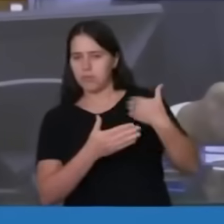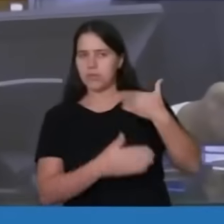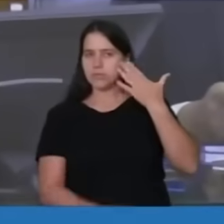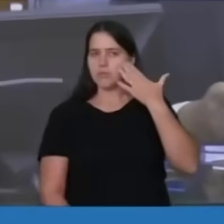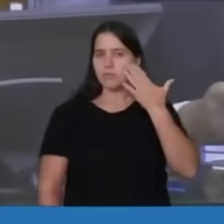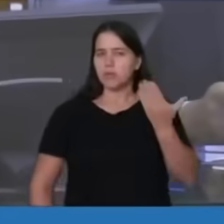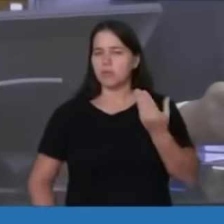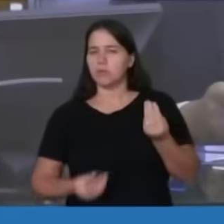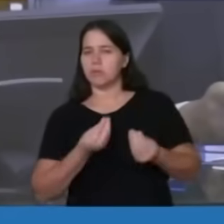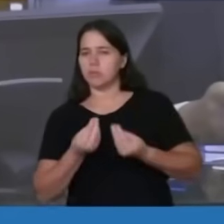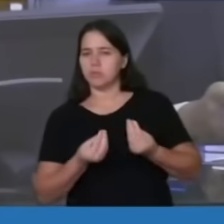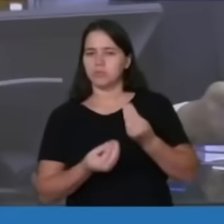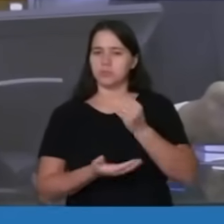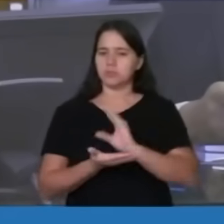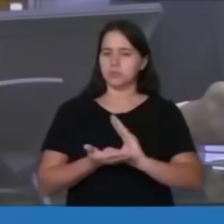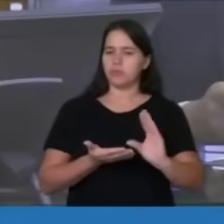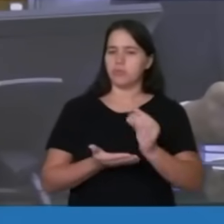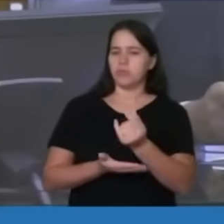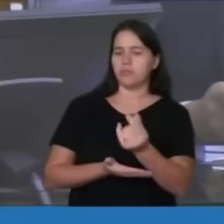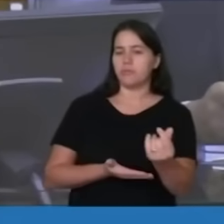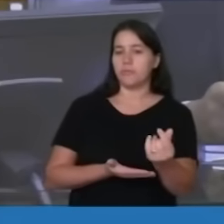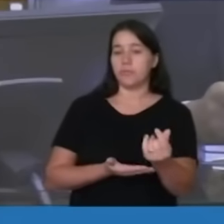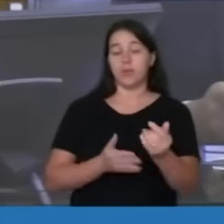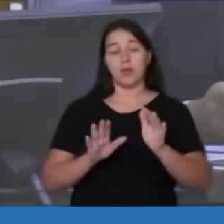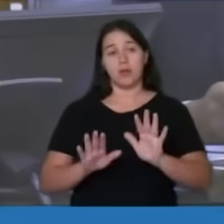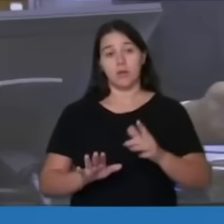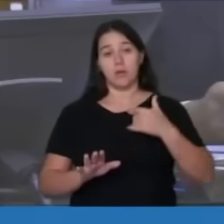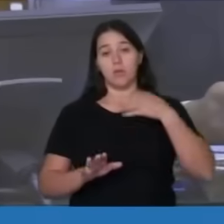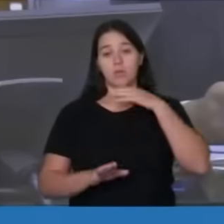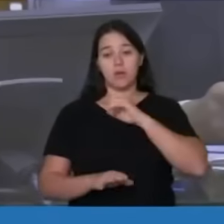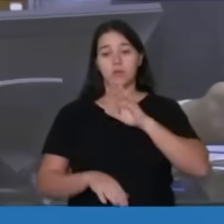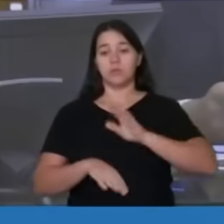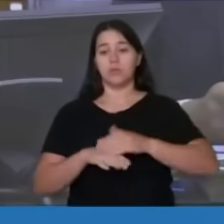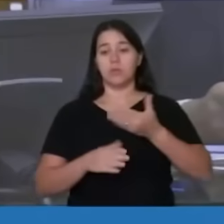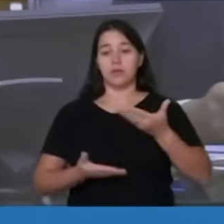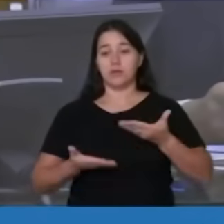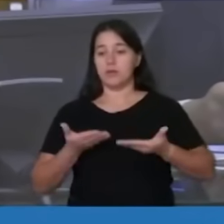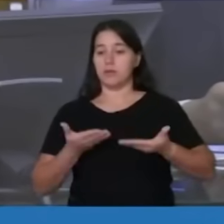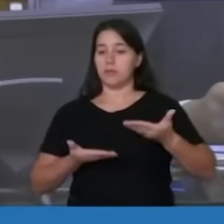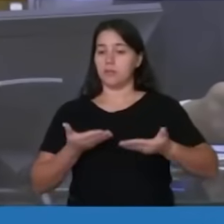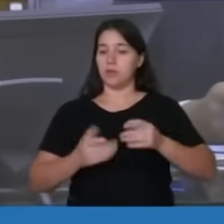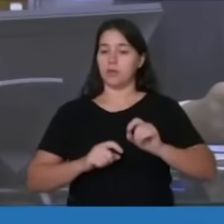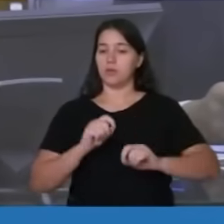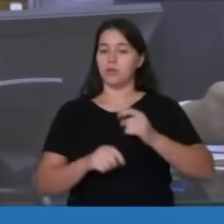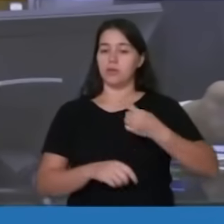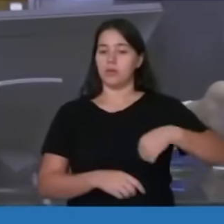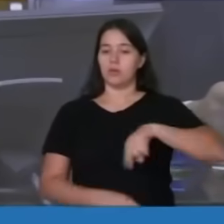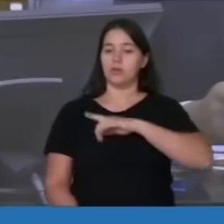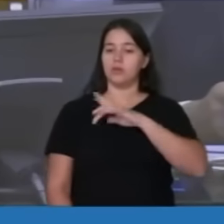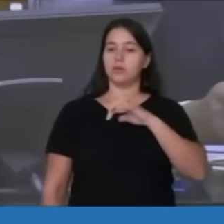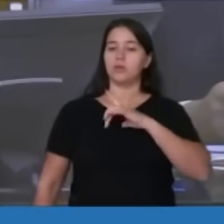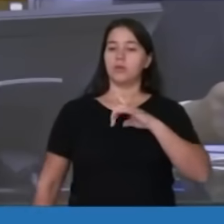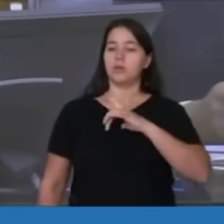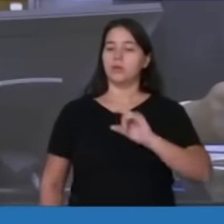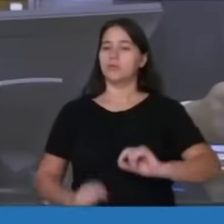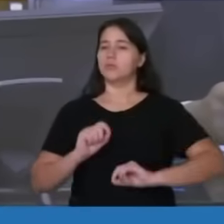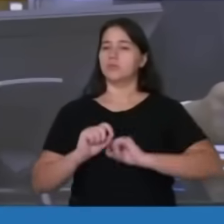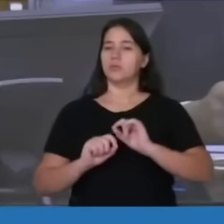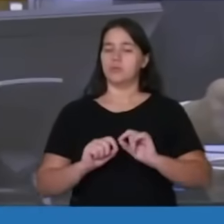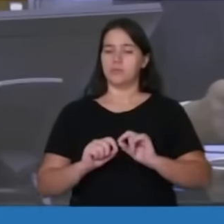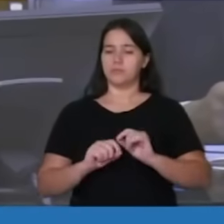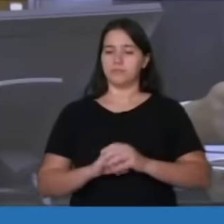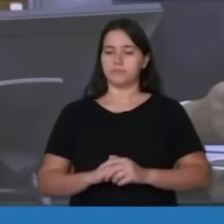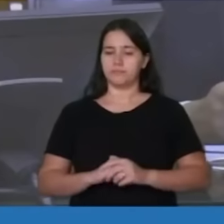De modo que eu considero mais razoável, mais equilibrado, que nós tenhamos, até para prevalecer